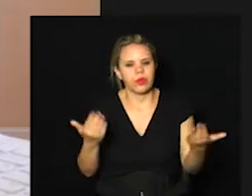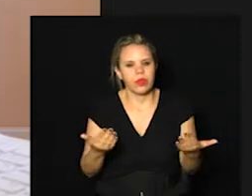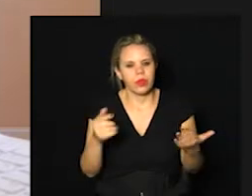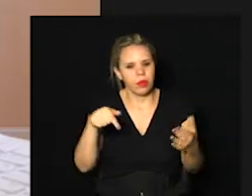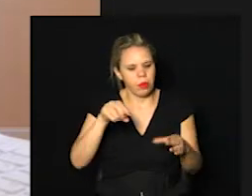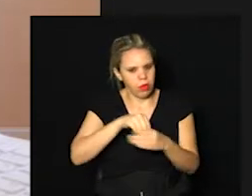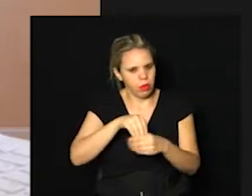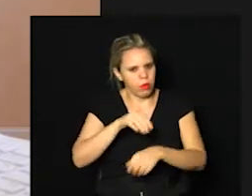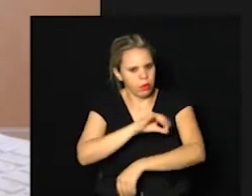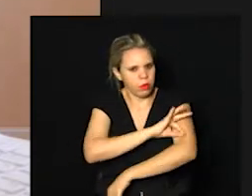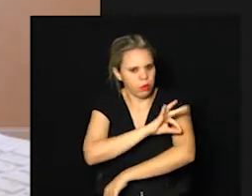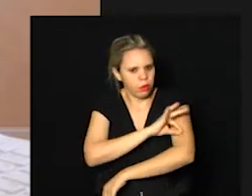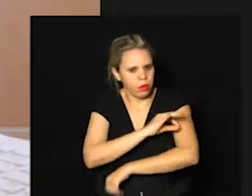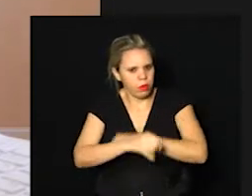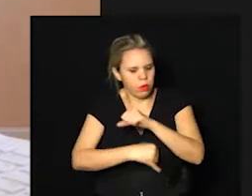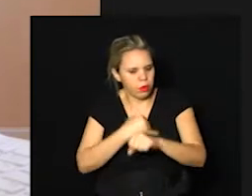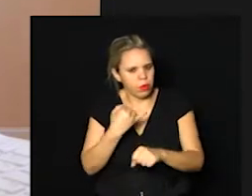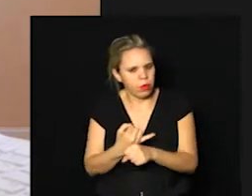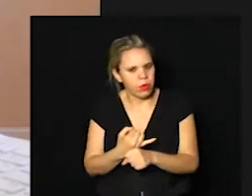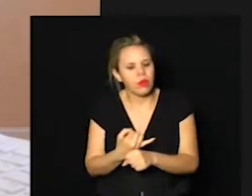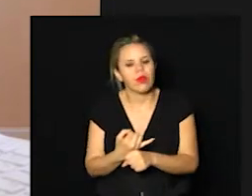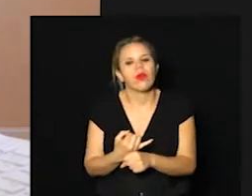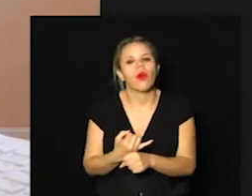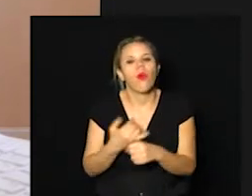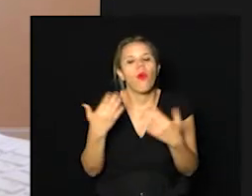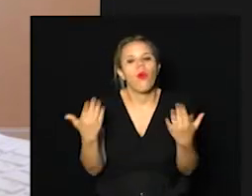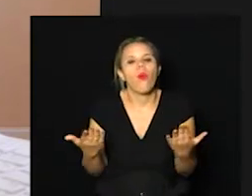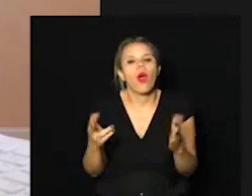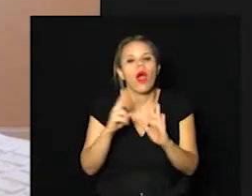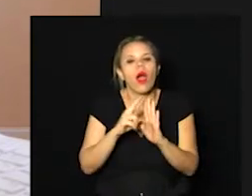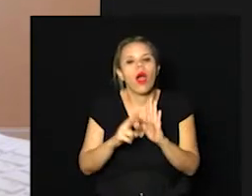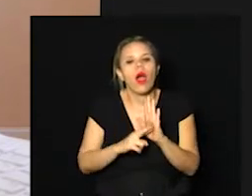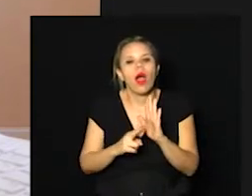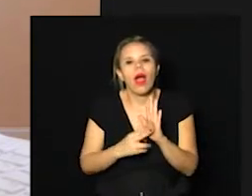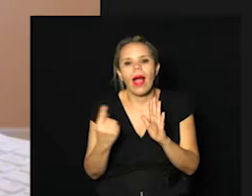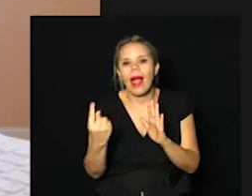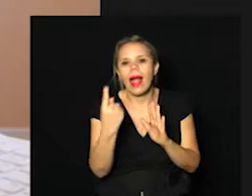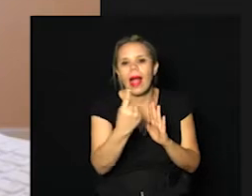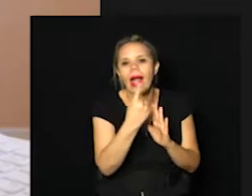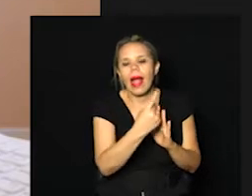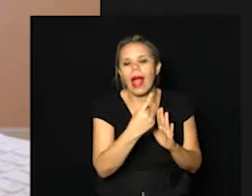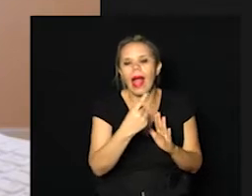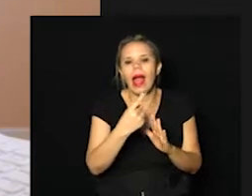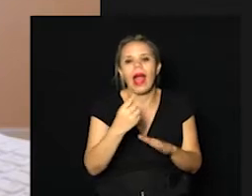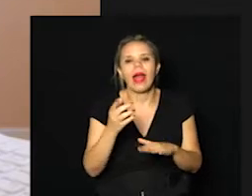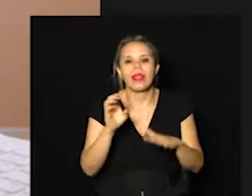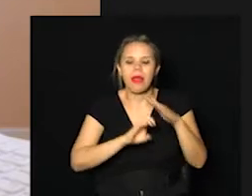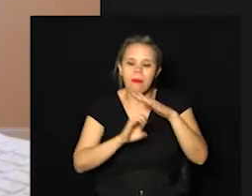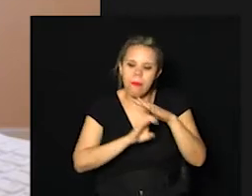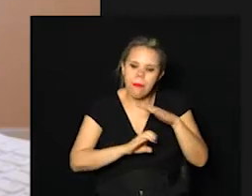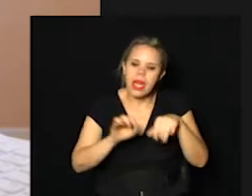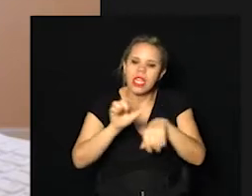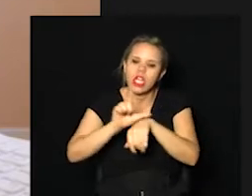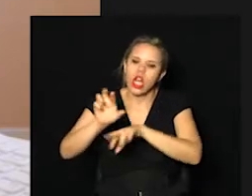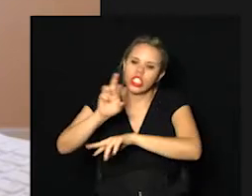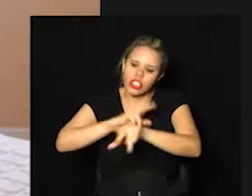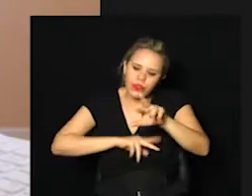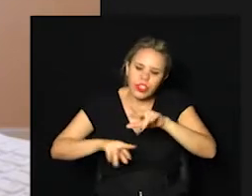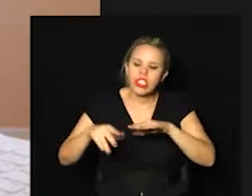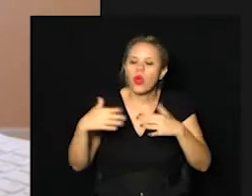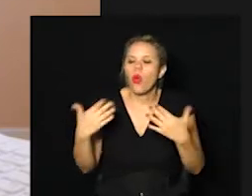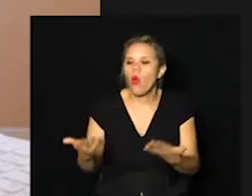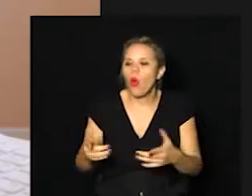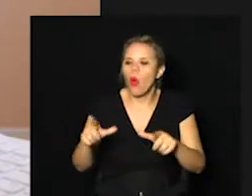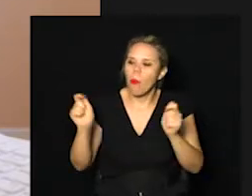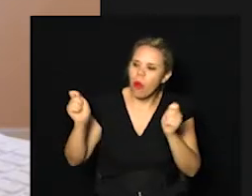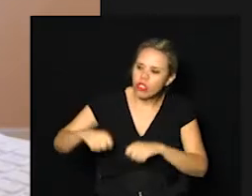página nós temos aí quais são os protocolos para cada setor, foi amplamente discutido, então tudo que